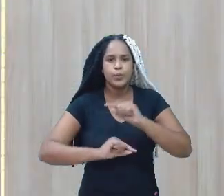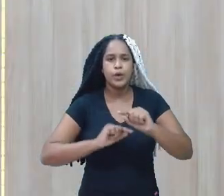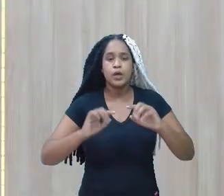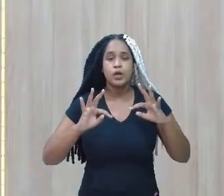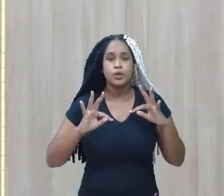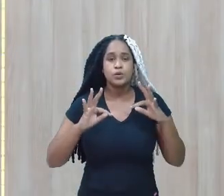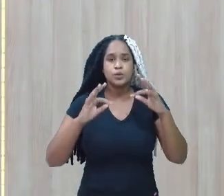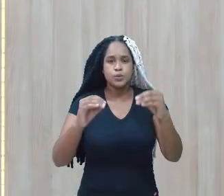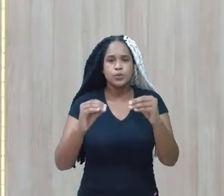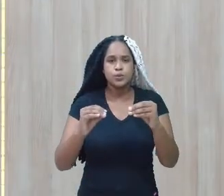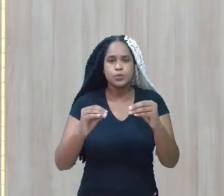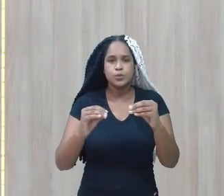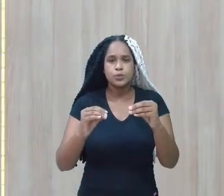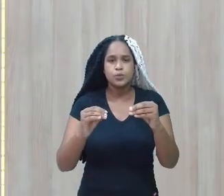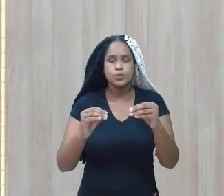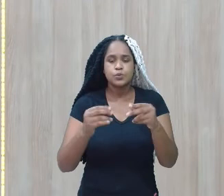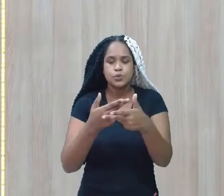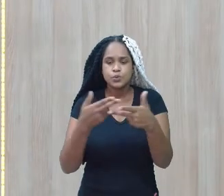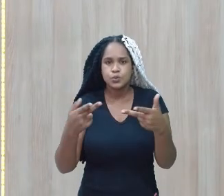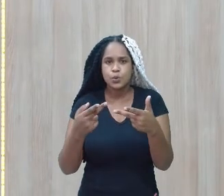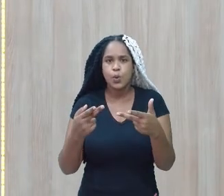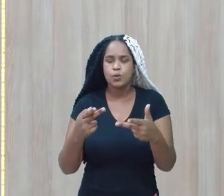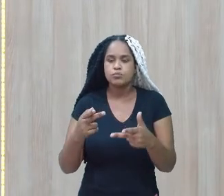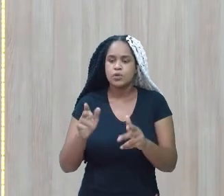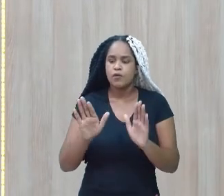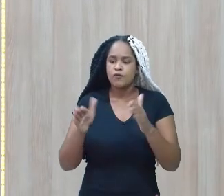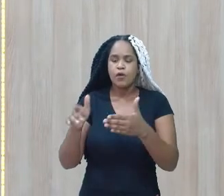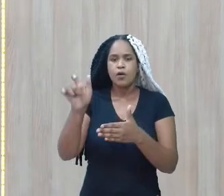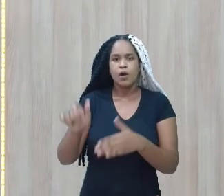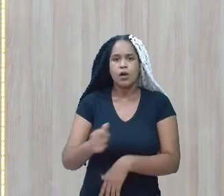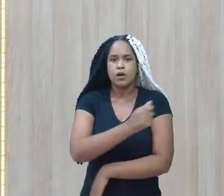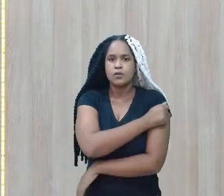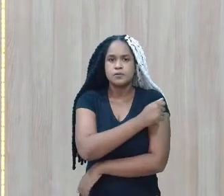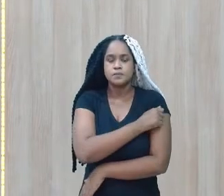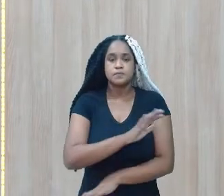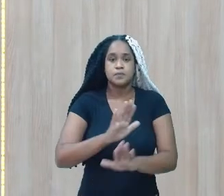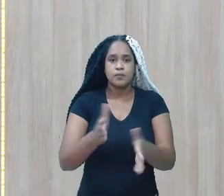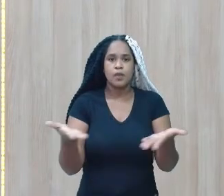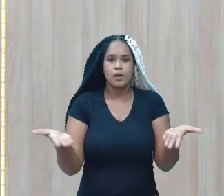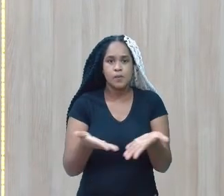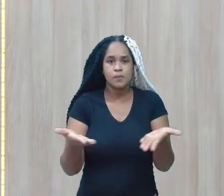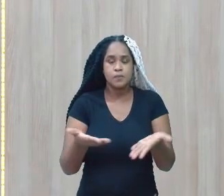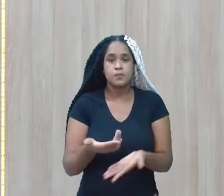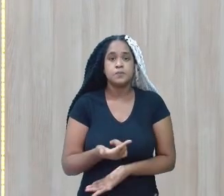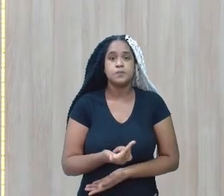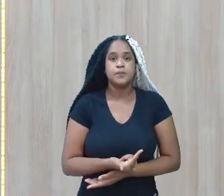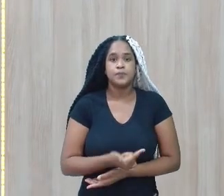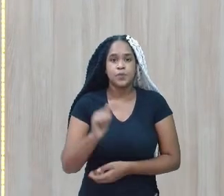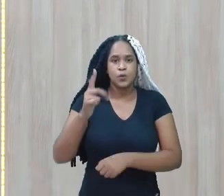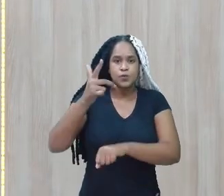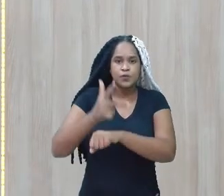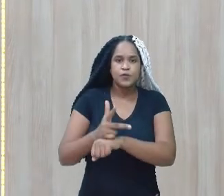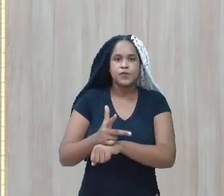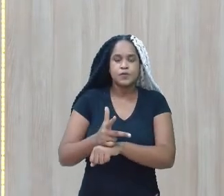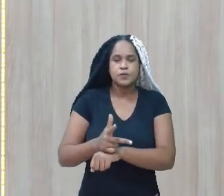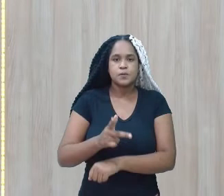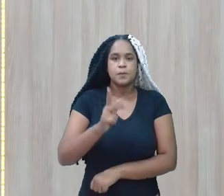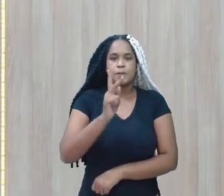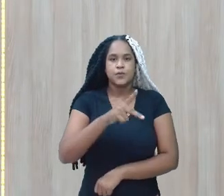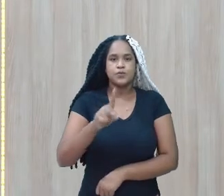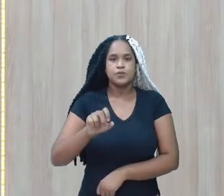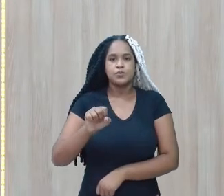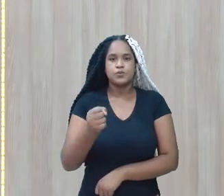todo o nosso estudante, todo o nosso público-alvo. Mas vamos para mais um relato com a professora